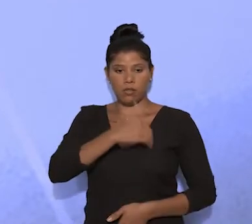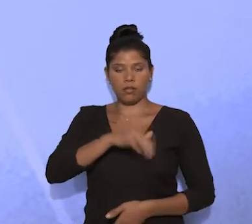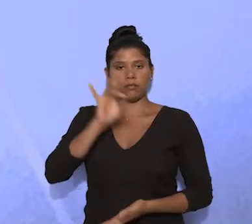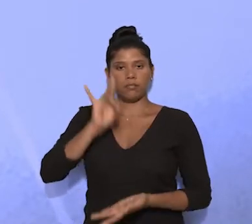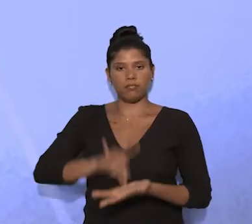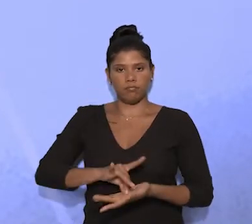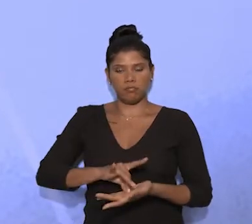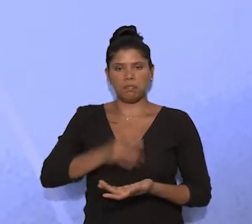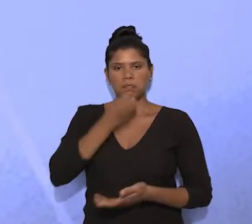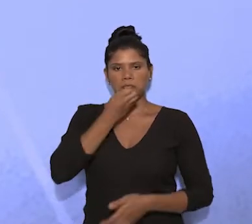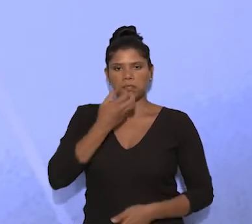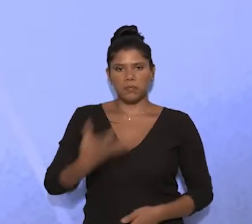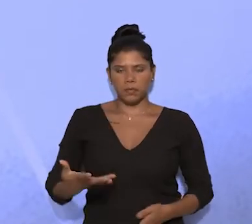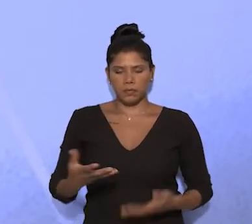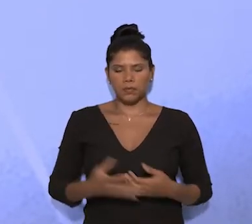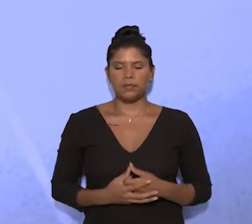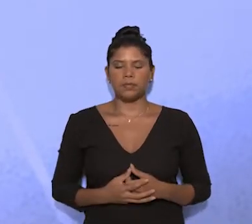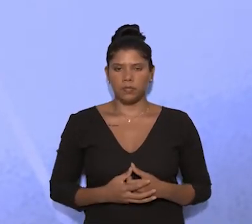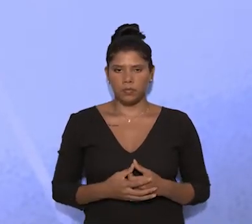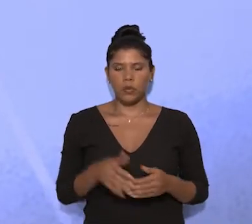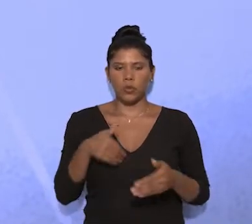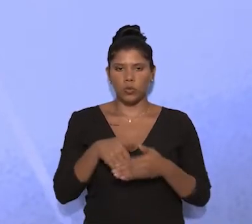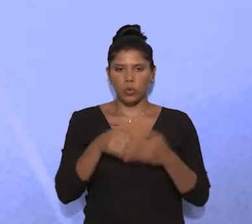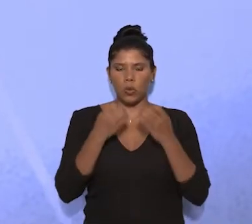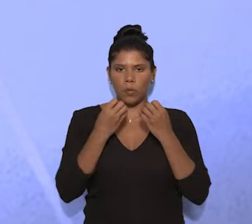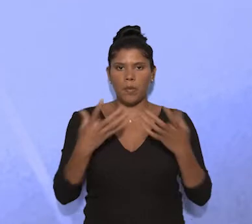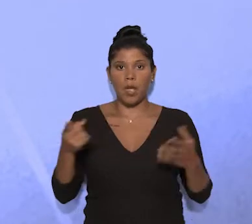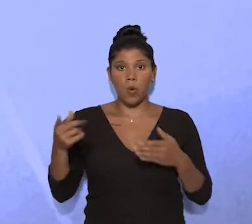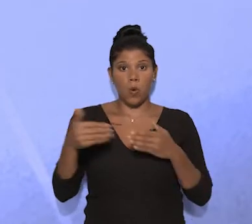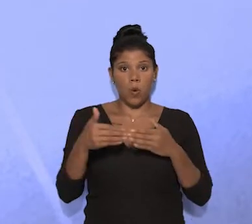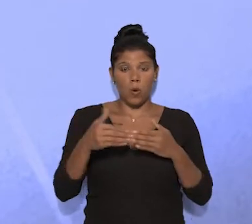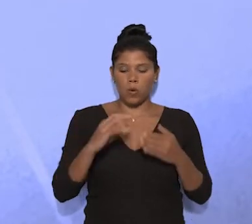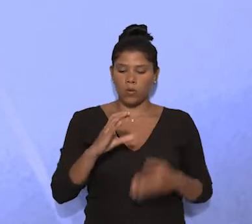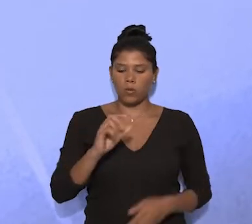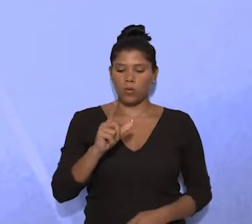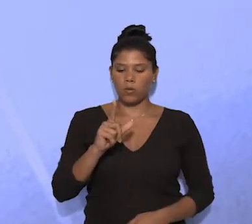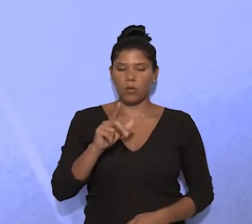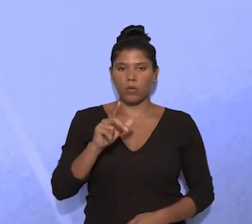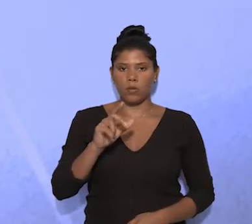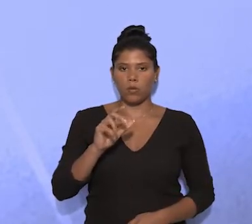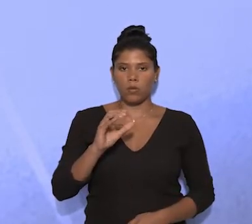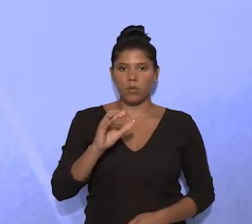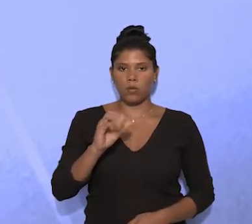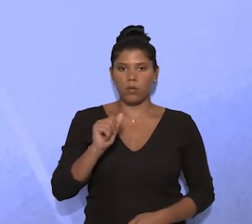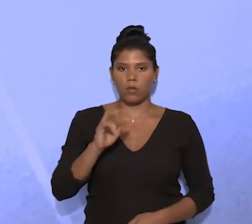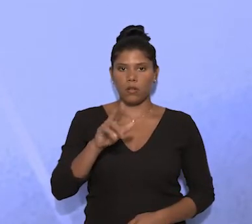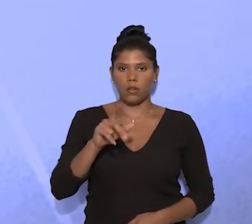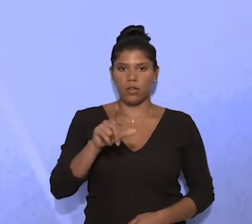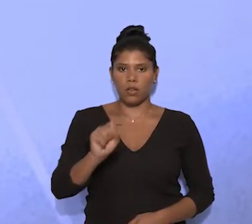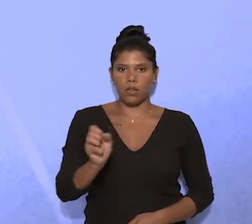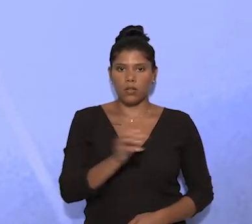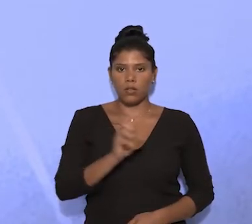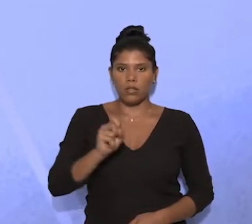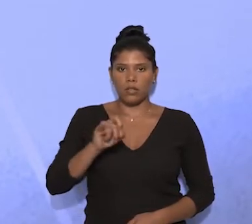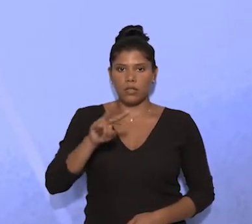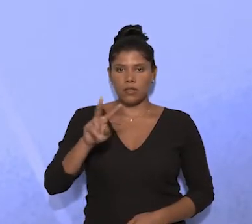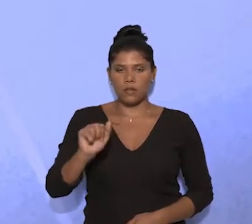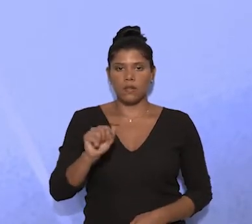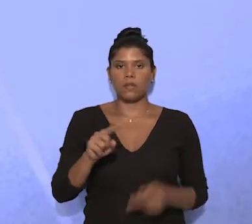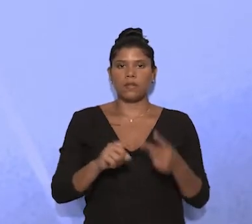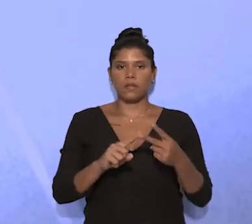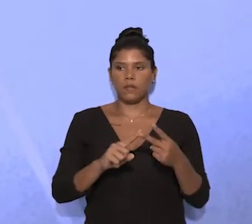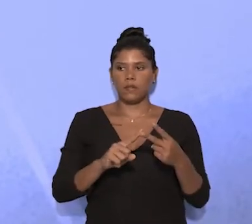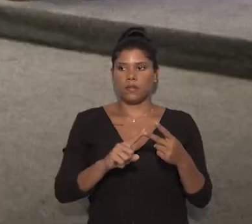que realmente, eu concordo com o Carlos Silva, com o Graziani também, e com quase todo mundo, né? Que ninguém